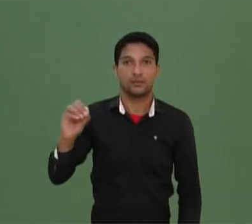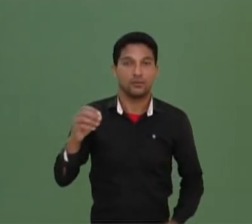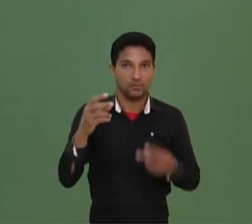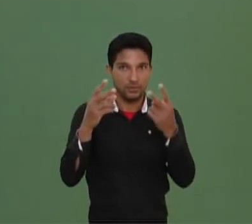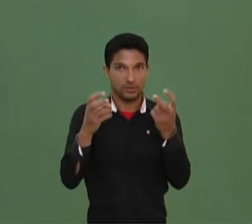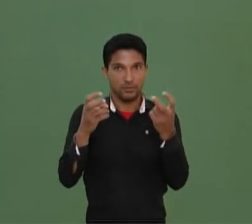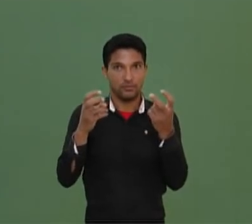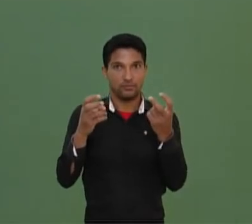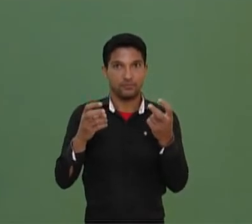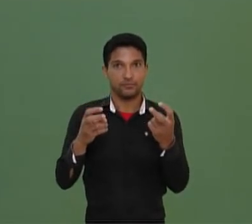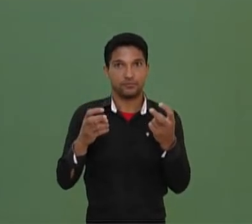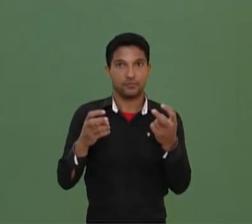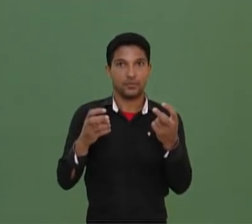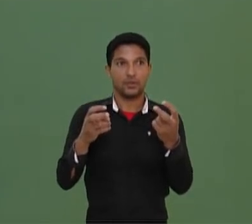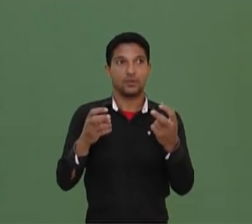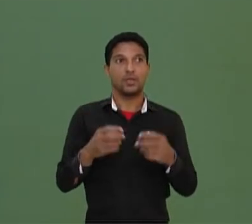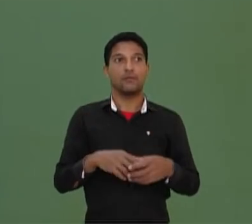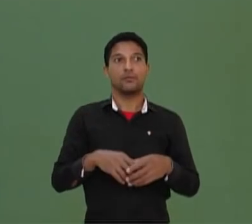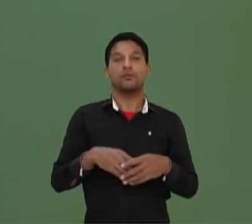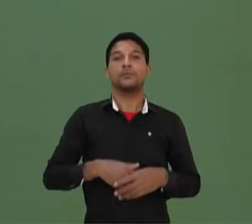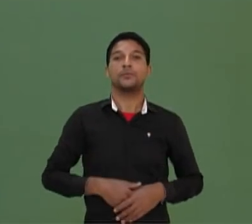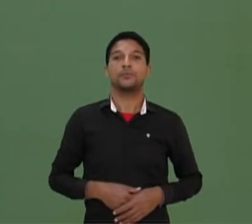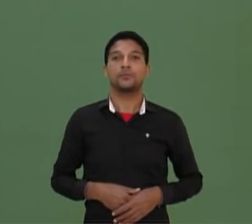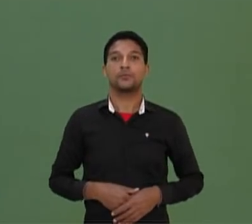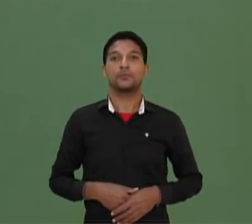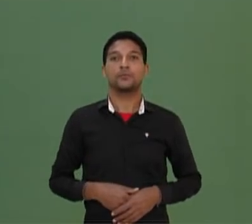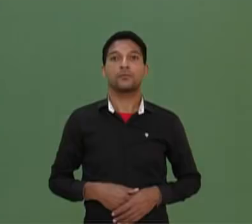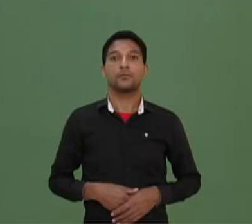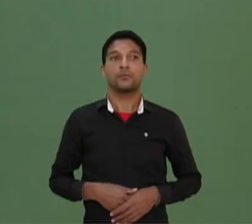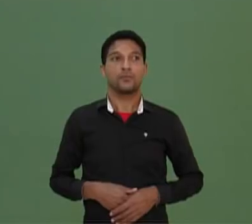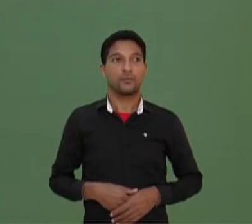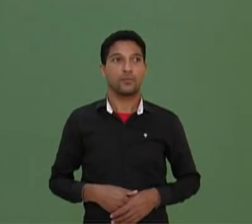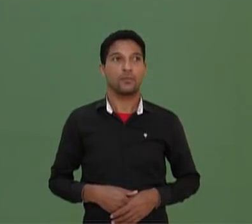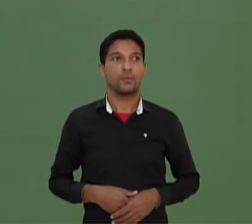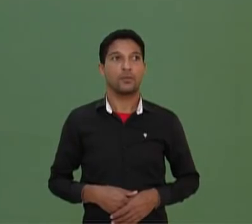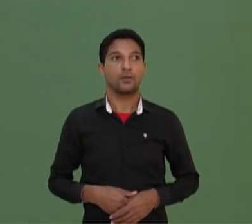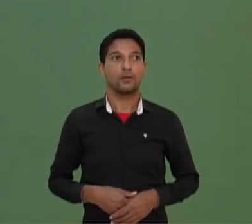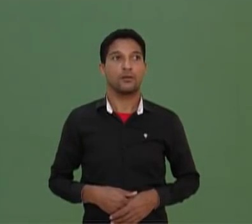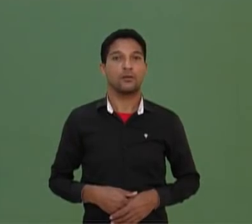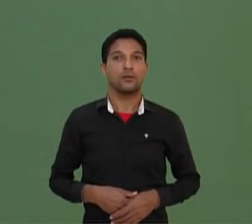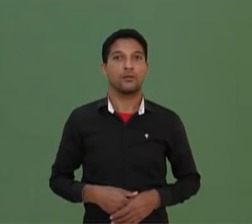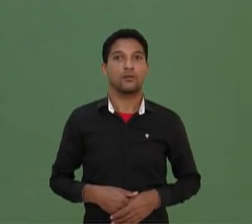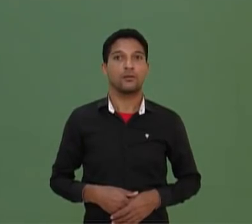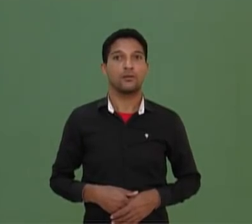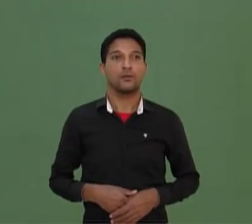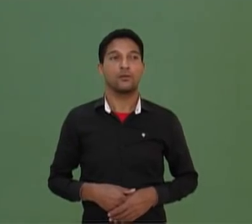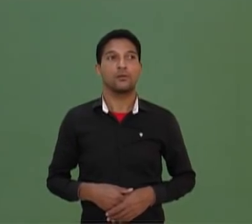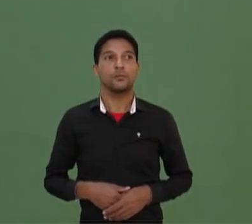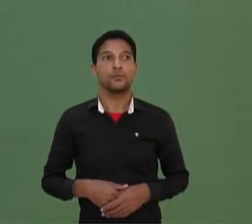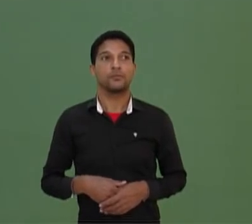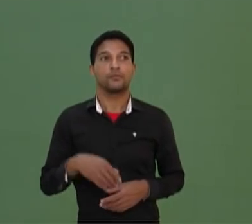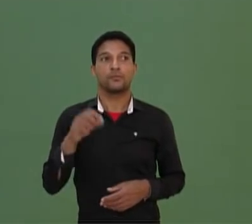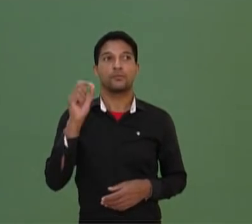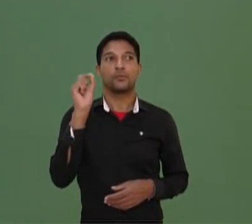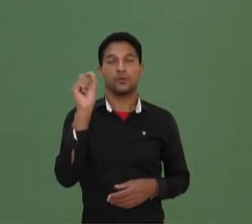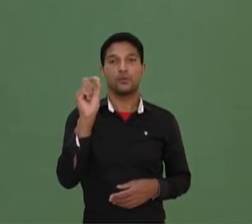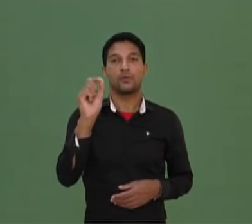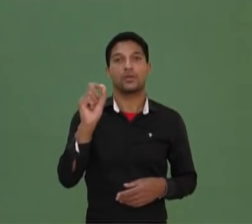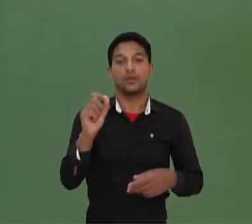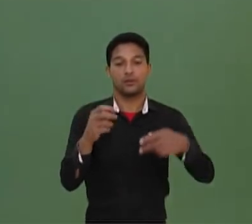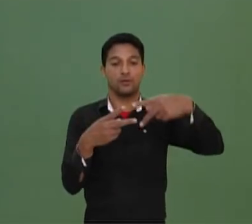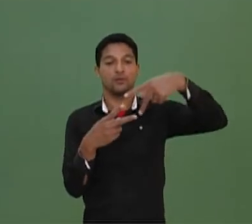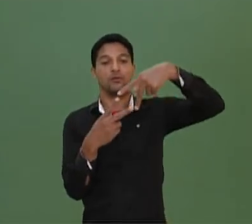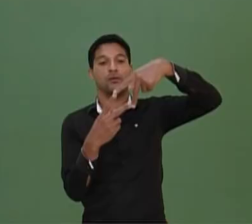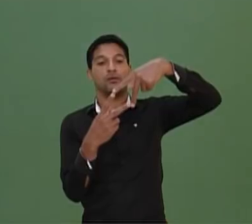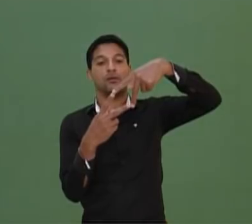duas vezes e igualar 360, porque você vai fazer errado. O que eu tenho nesse caso aqui é que os ângulos